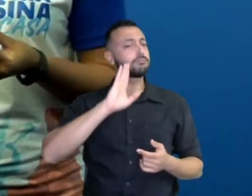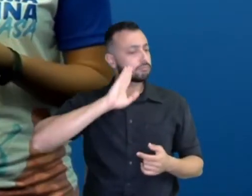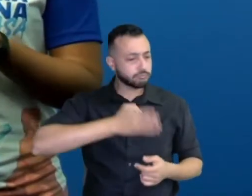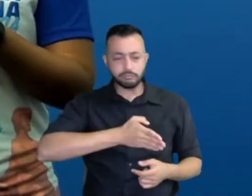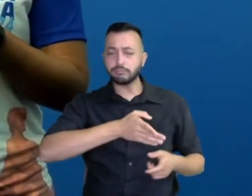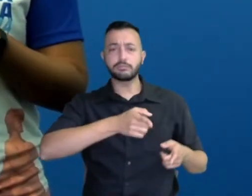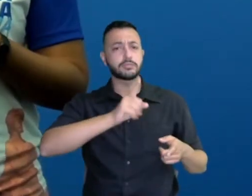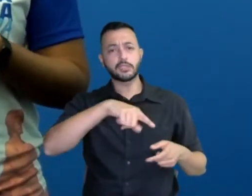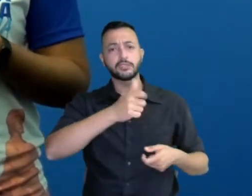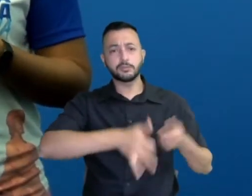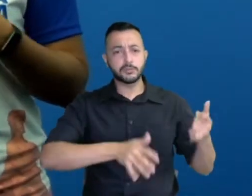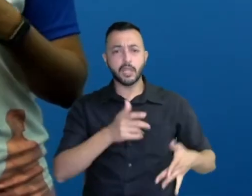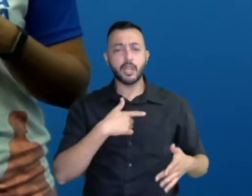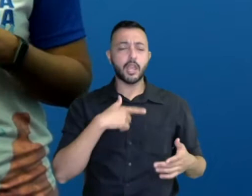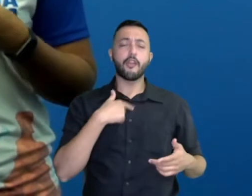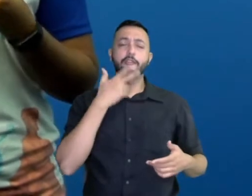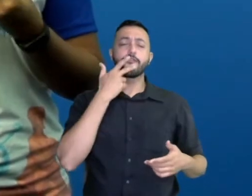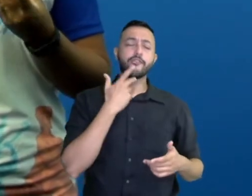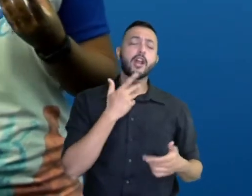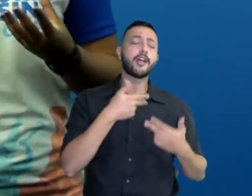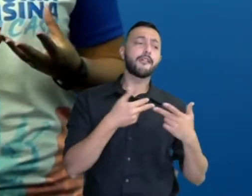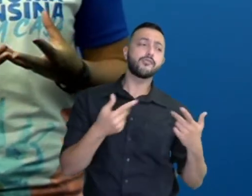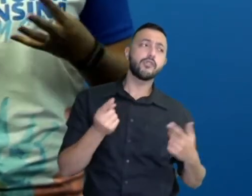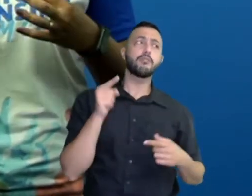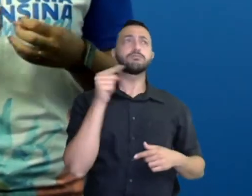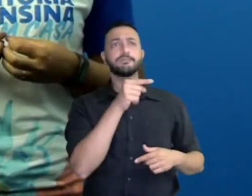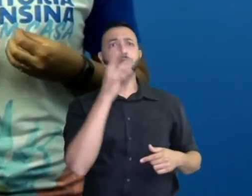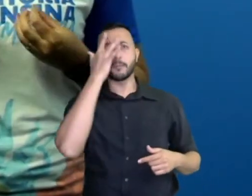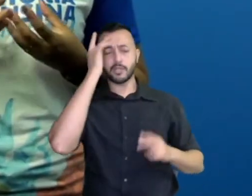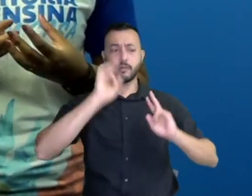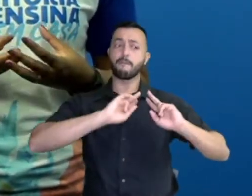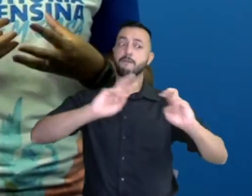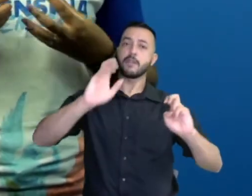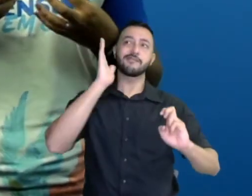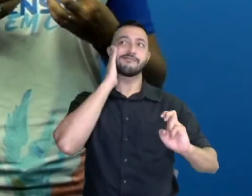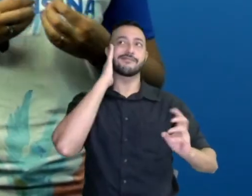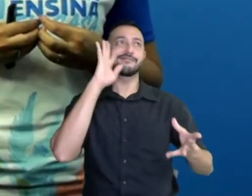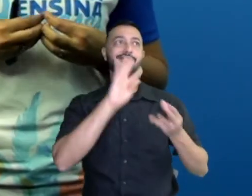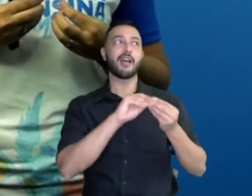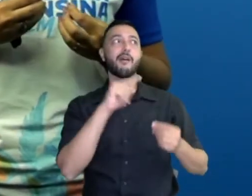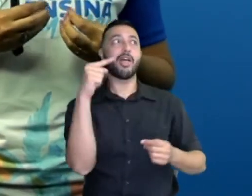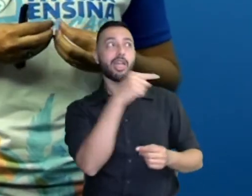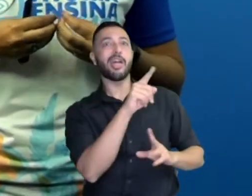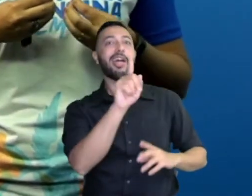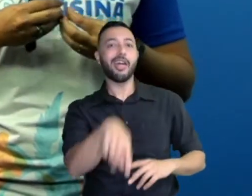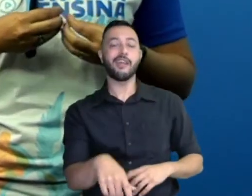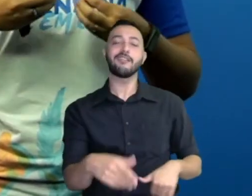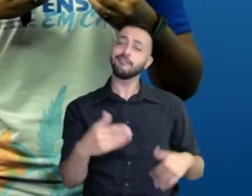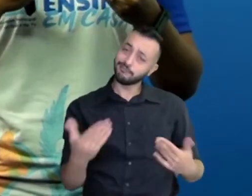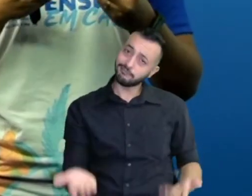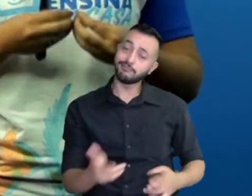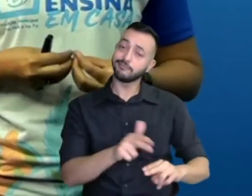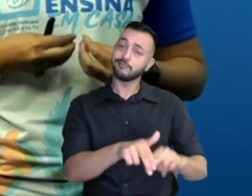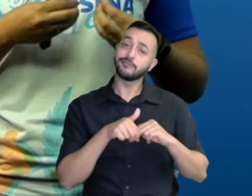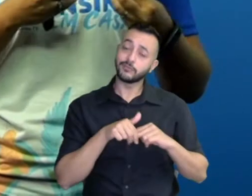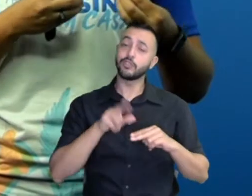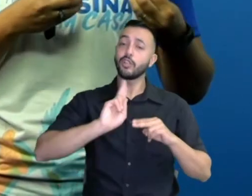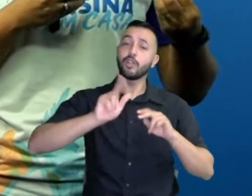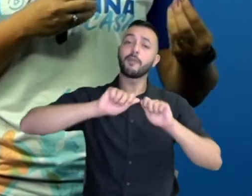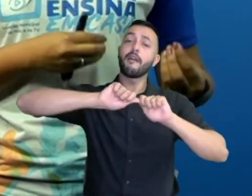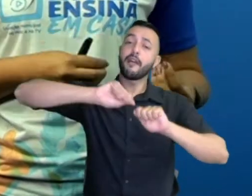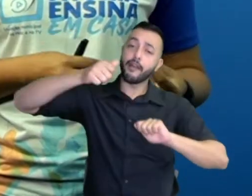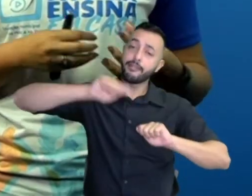que a pessoa que nos escuta já sabe o que é, já conhece. E por isso que a gente chama de